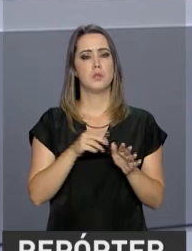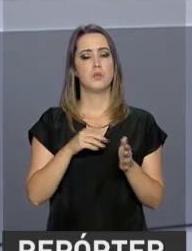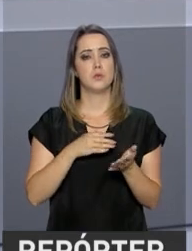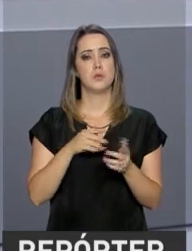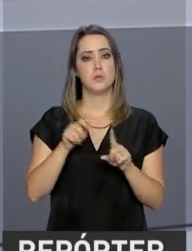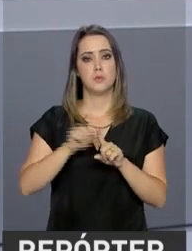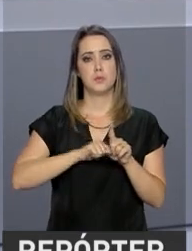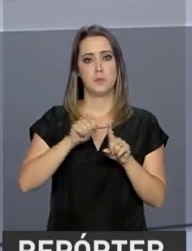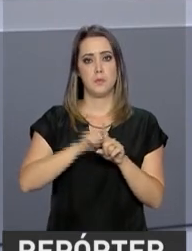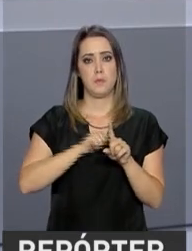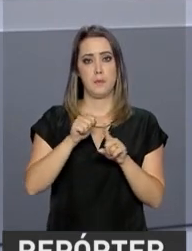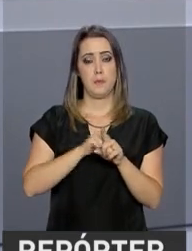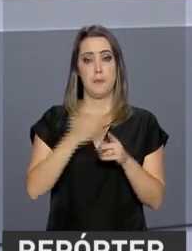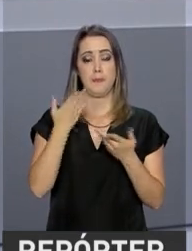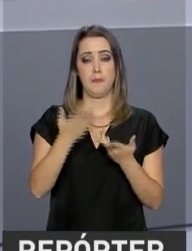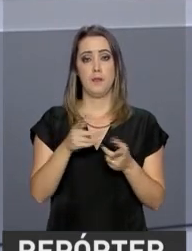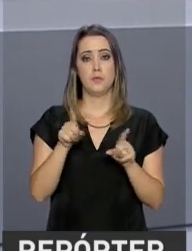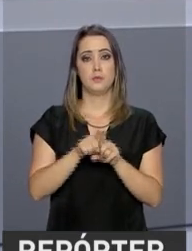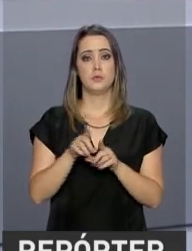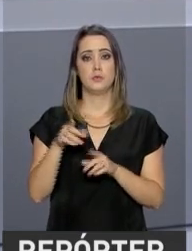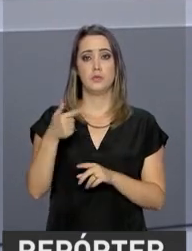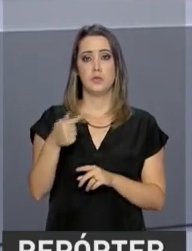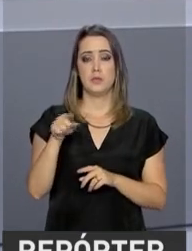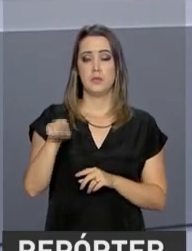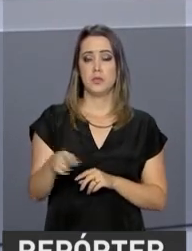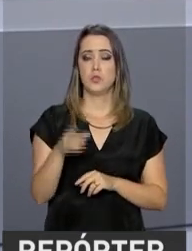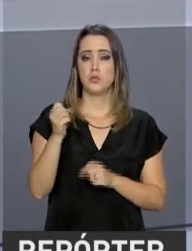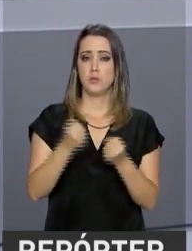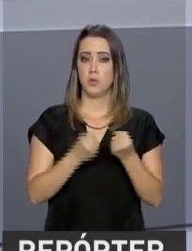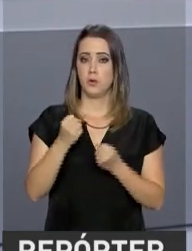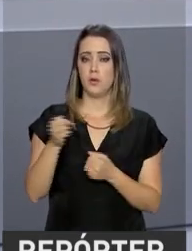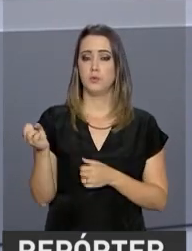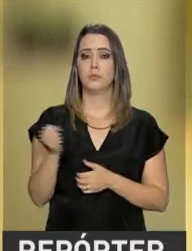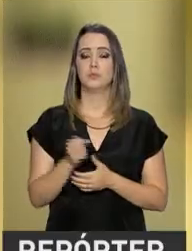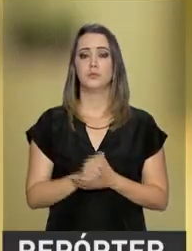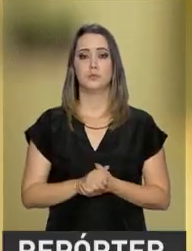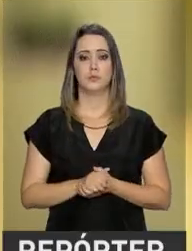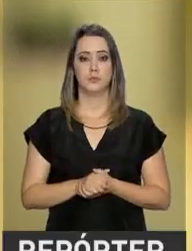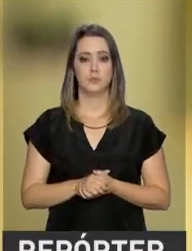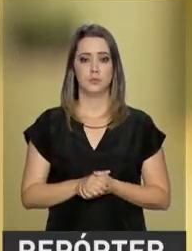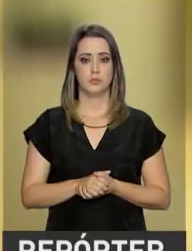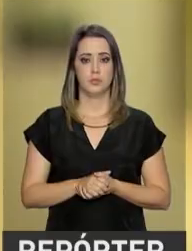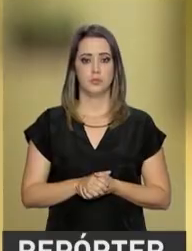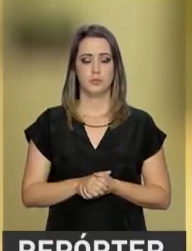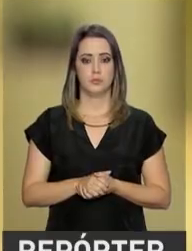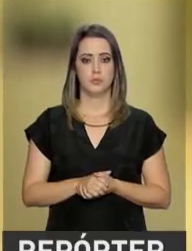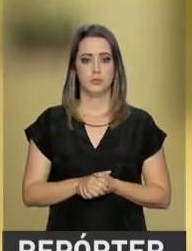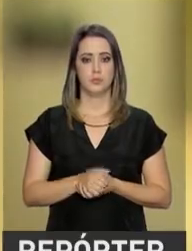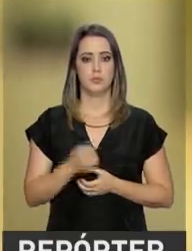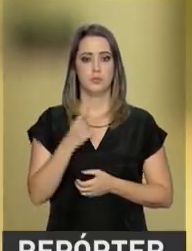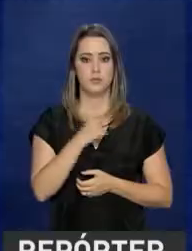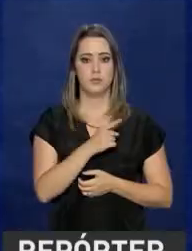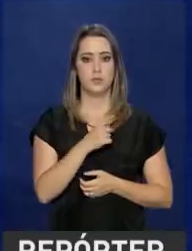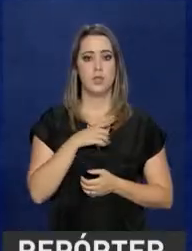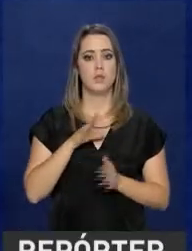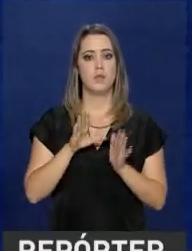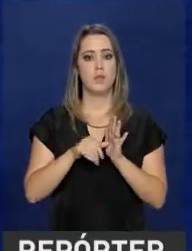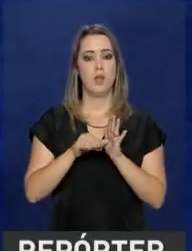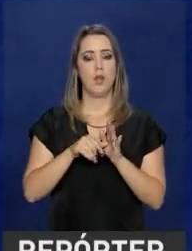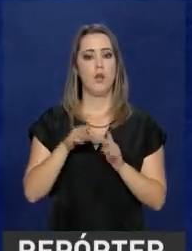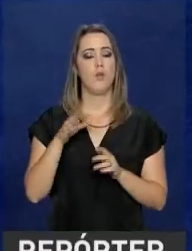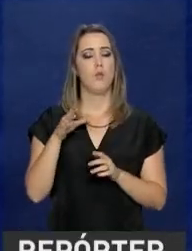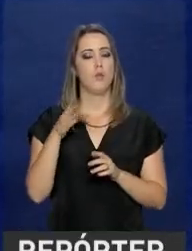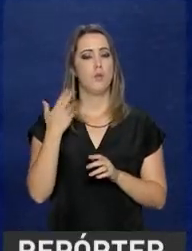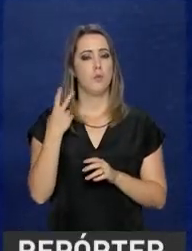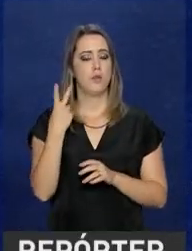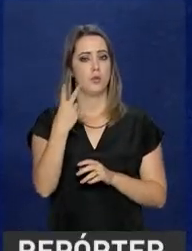nacional de alarmes foram recuperados 17 mil automóveis moisés teve o carro roubado há